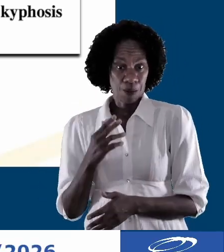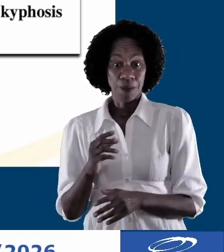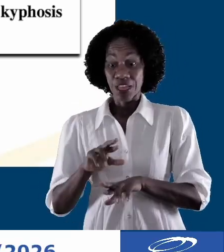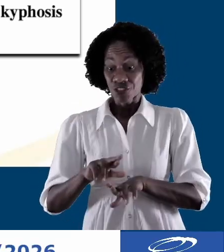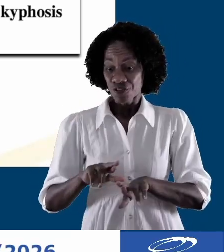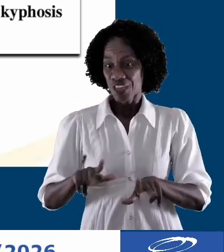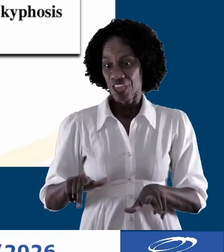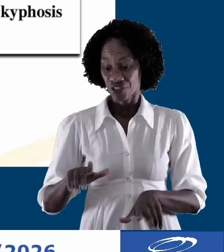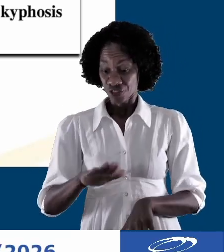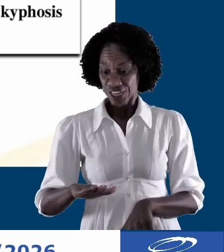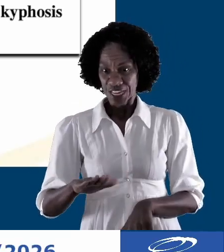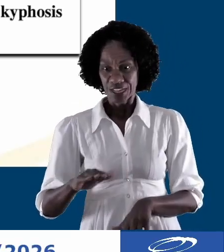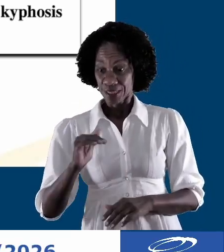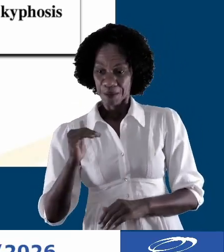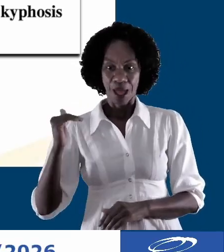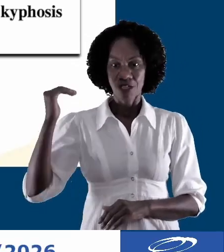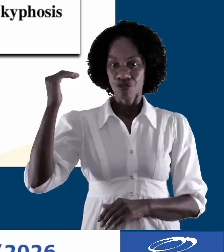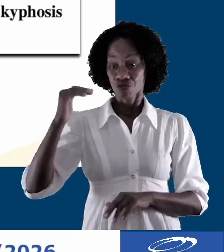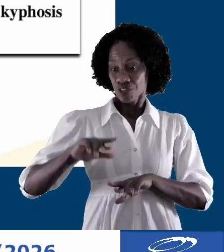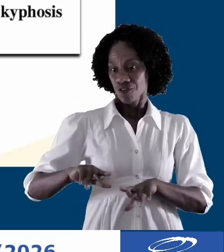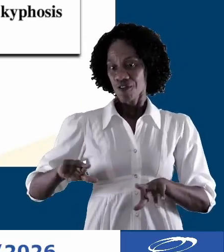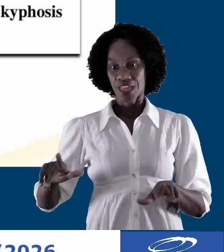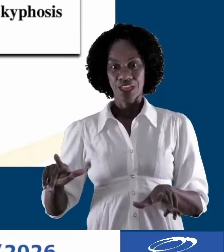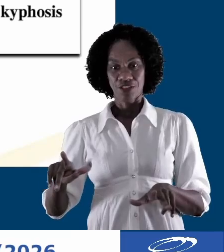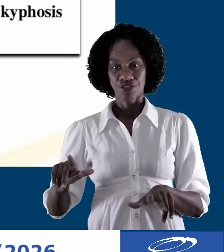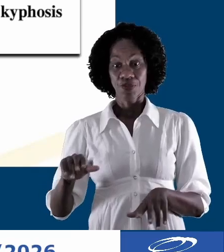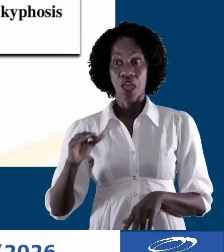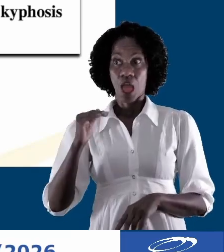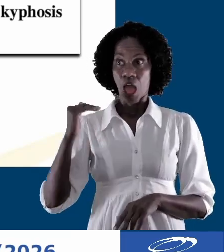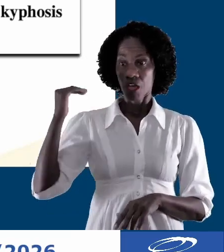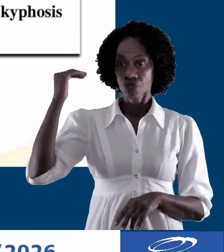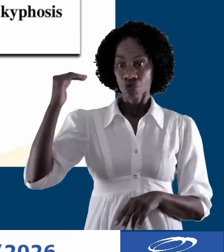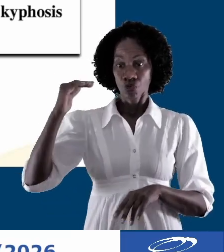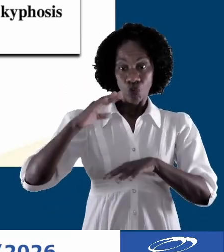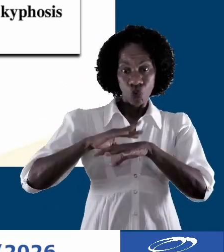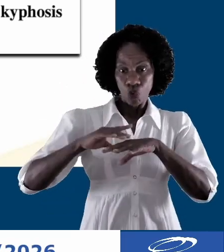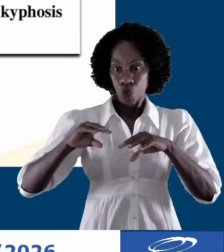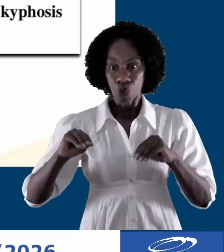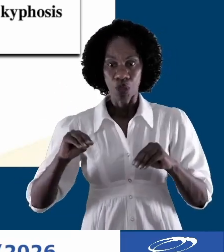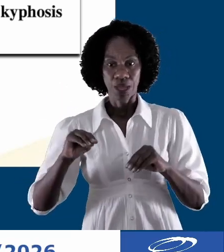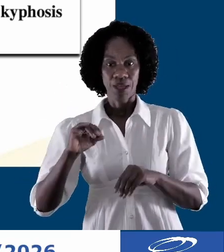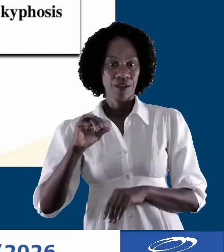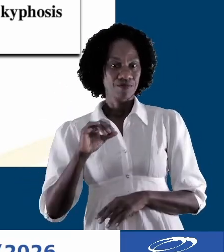ele não faz deformidade. Então, via de regra, o problema está resolvido.